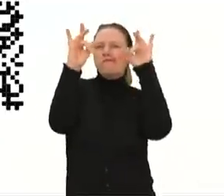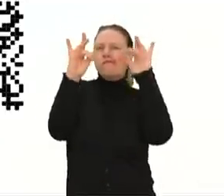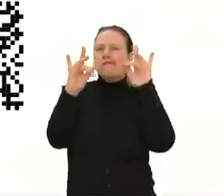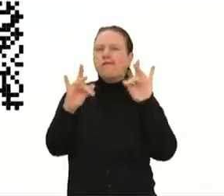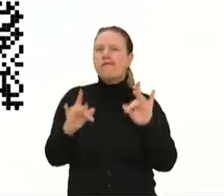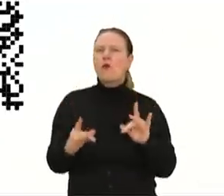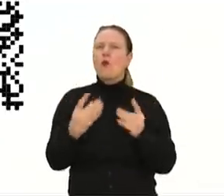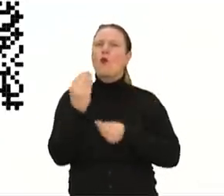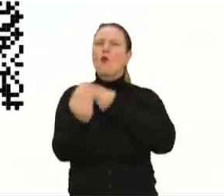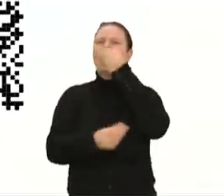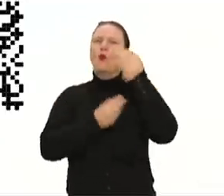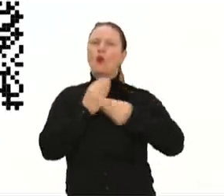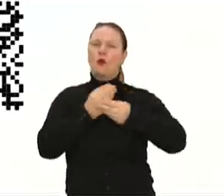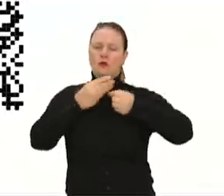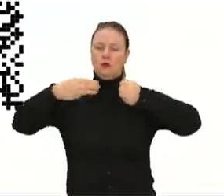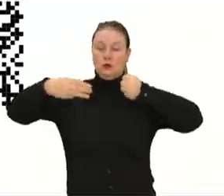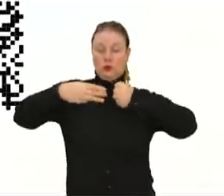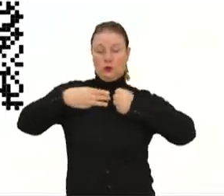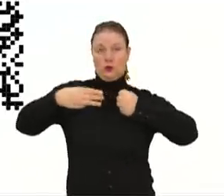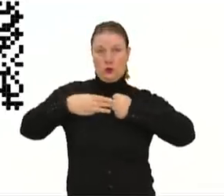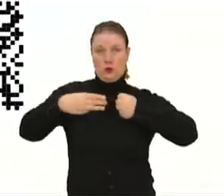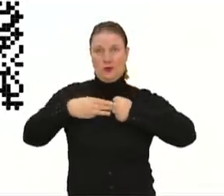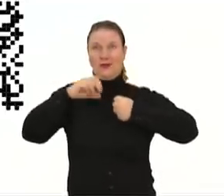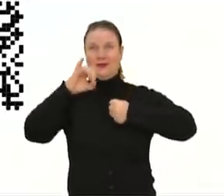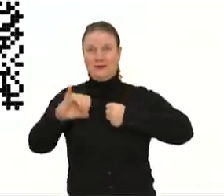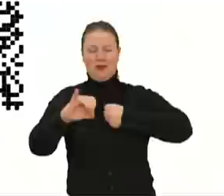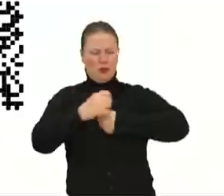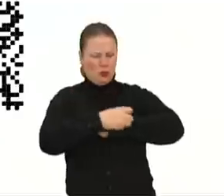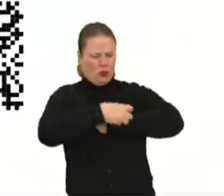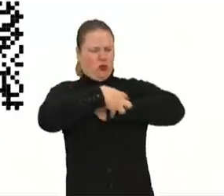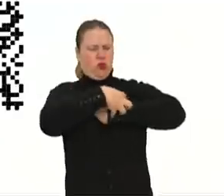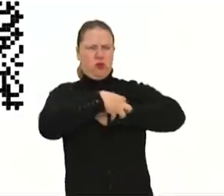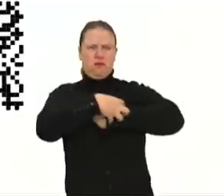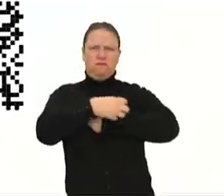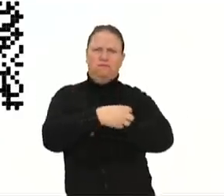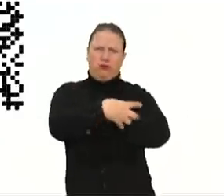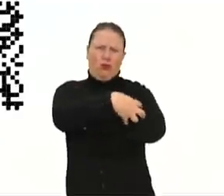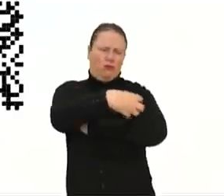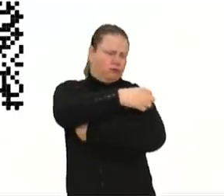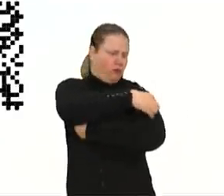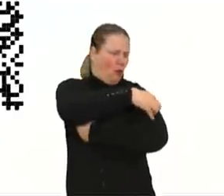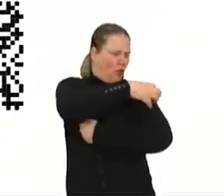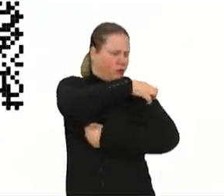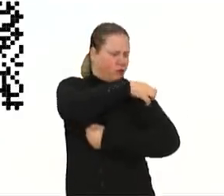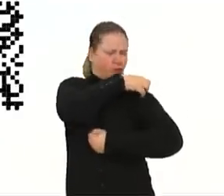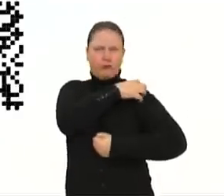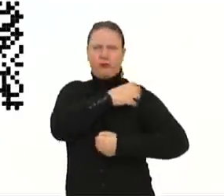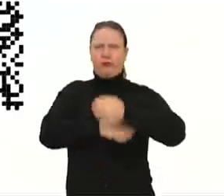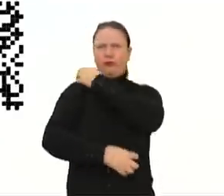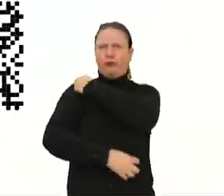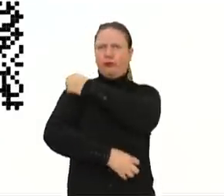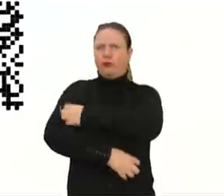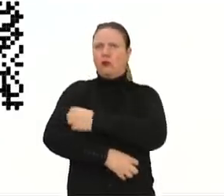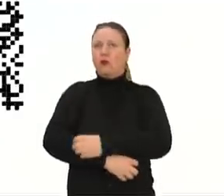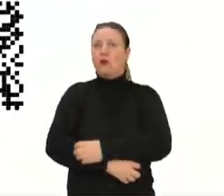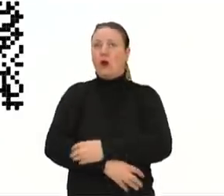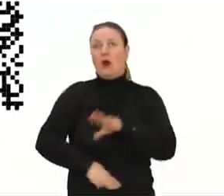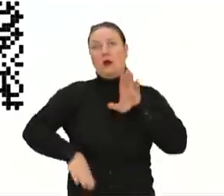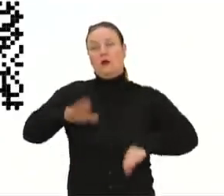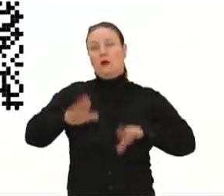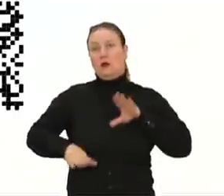essas células vão agir no caso de infecções, tá? Então, aquele pus, né, que a gente observa, tá? Em